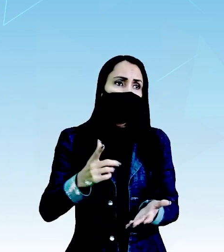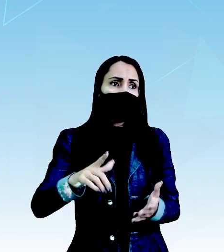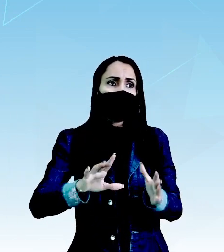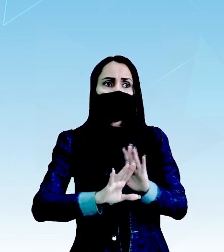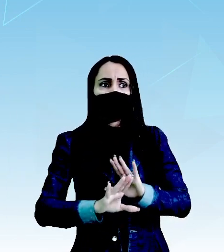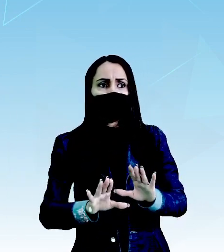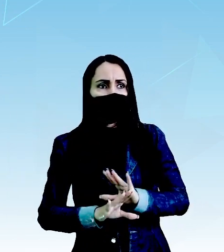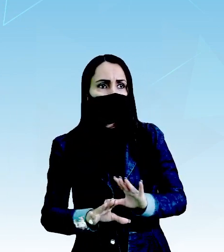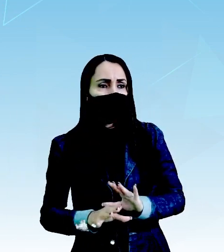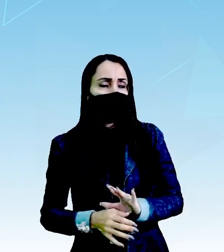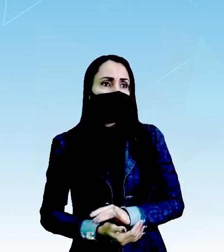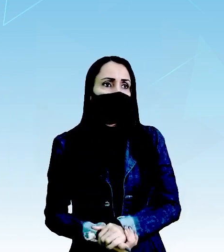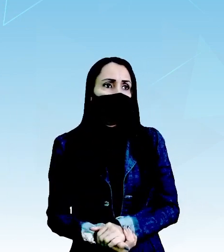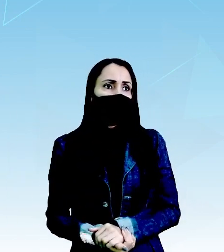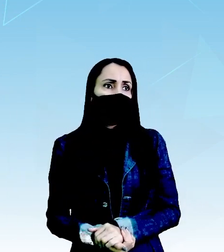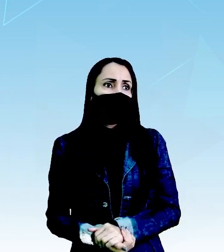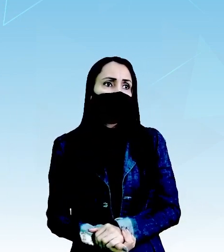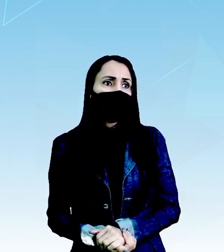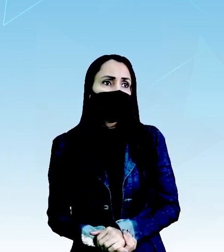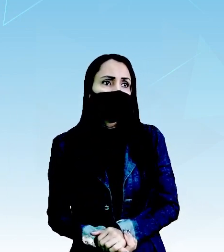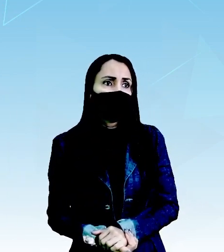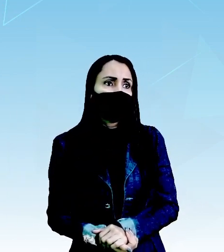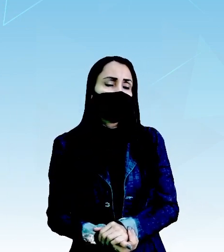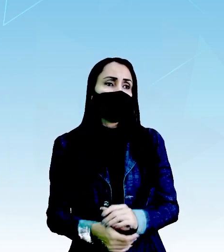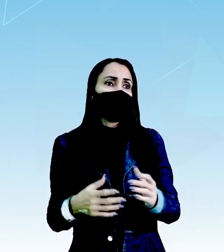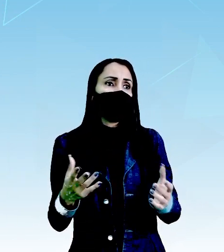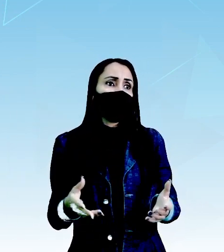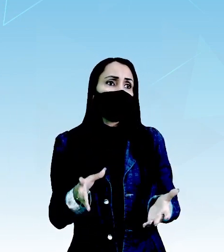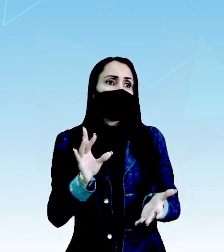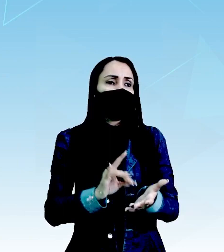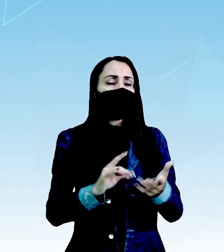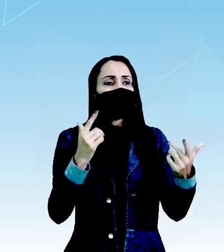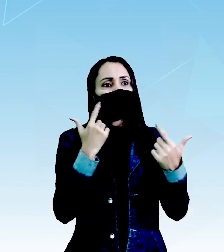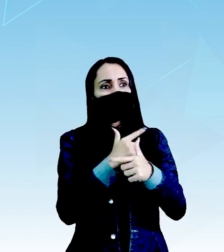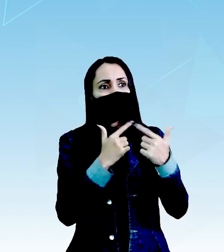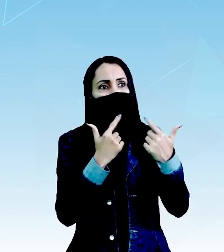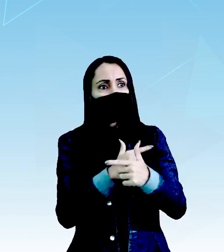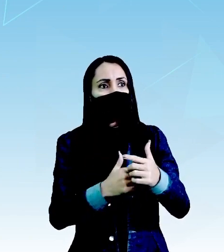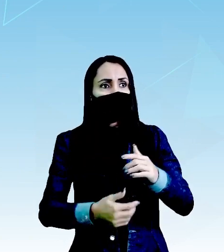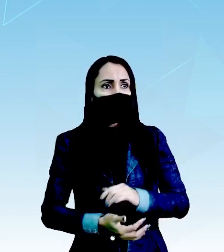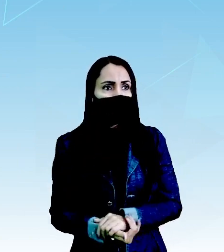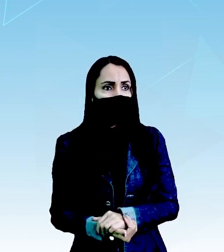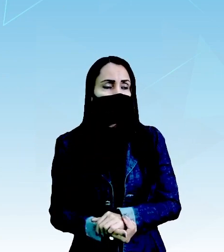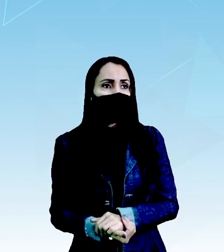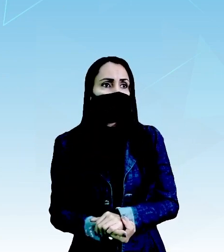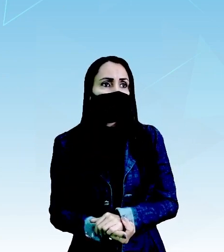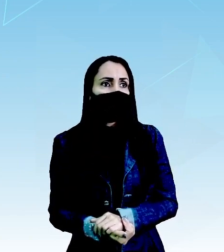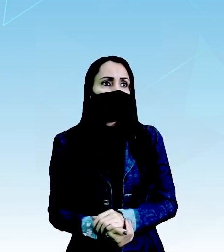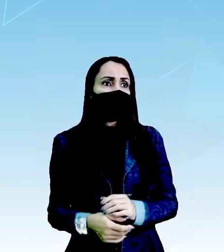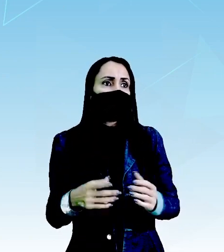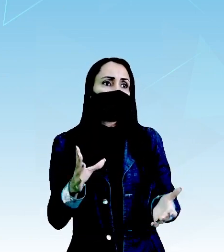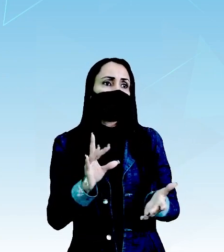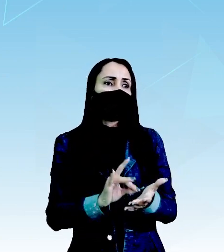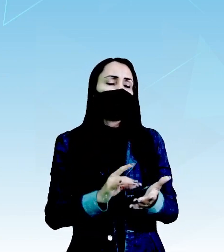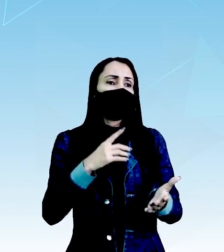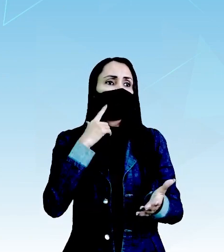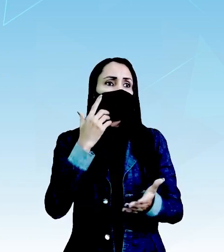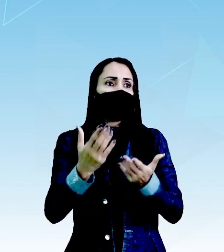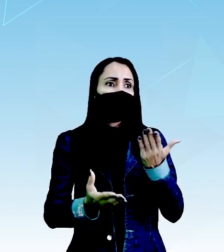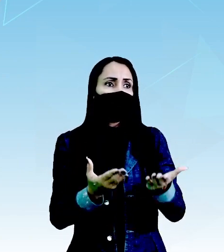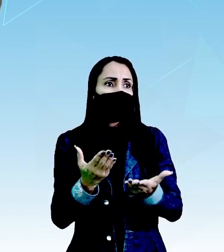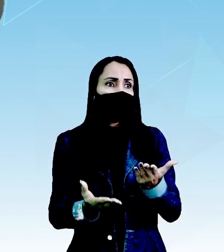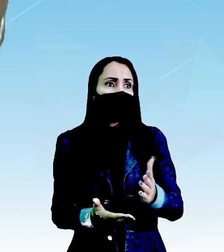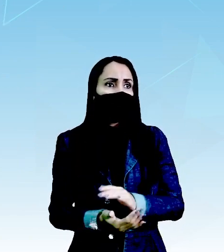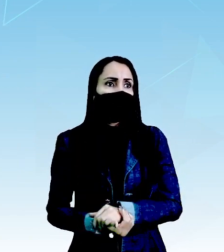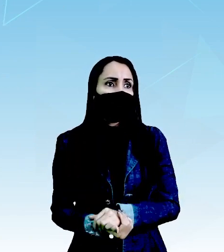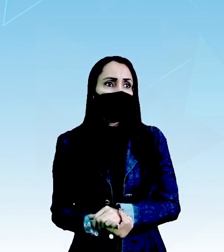A ofensa ao outro, não. A finalidade é rir, a finalidade não vai ser humilhar, detratar alguém.